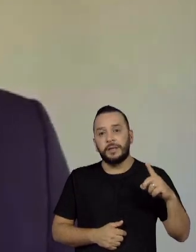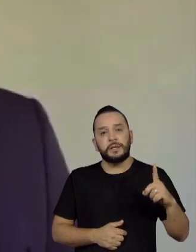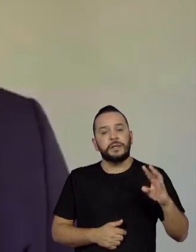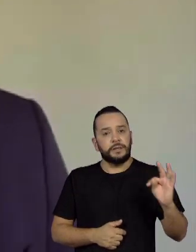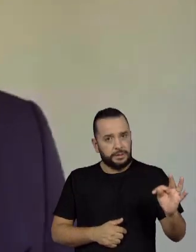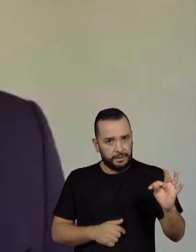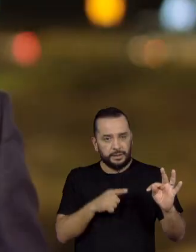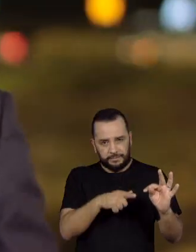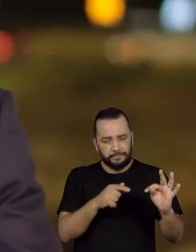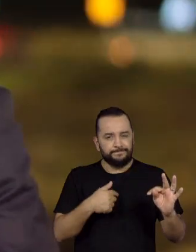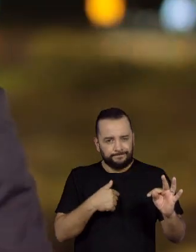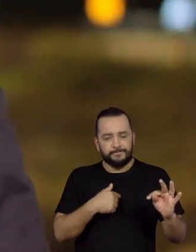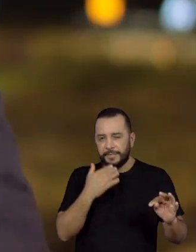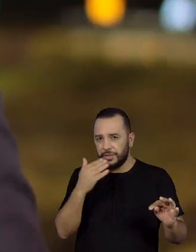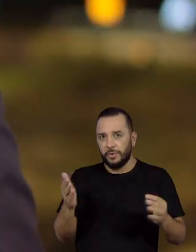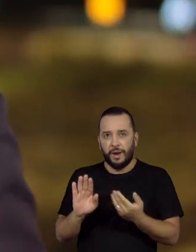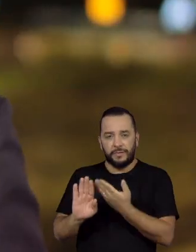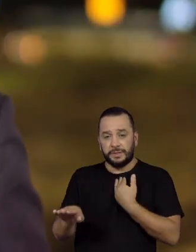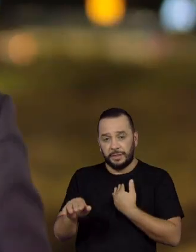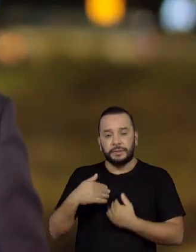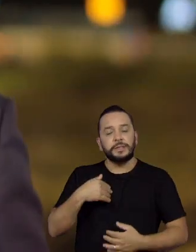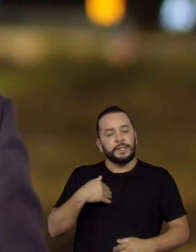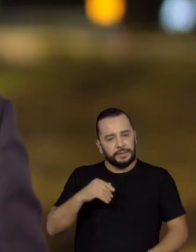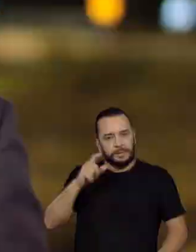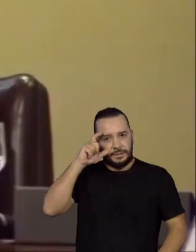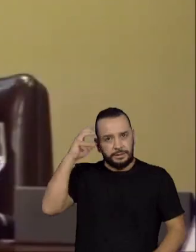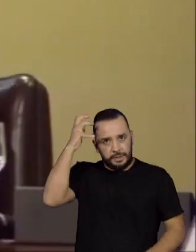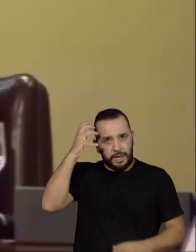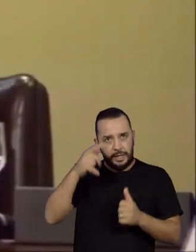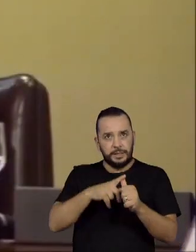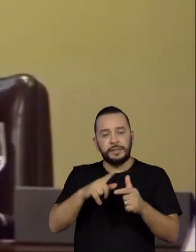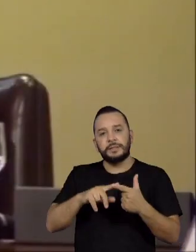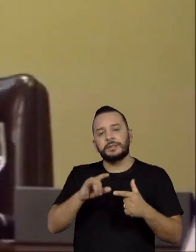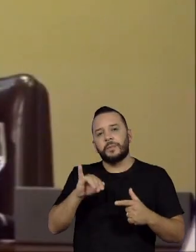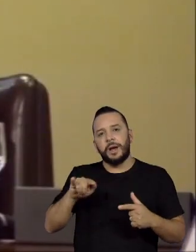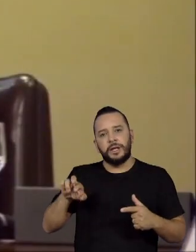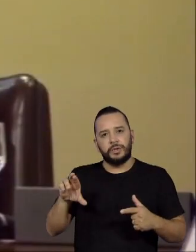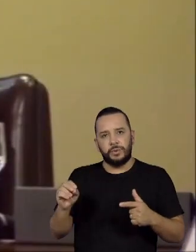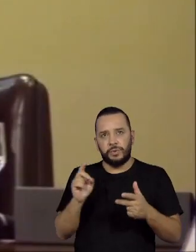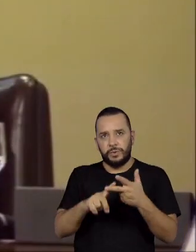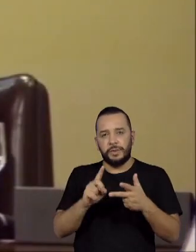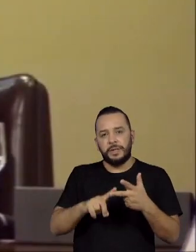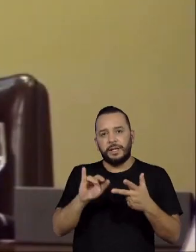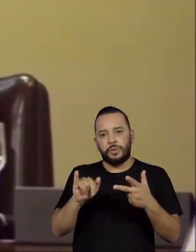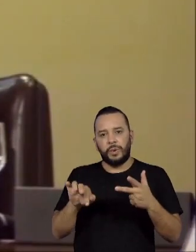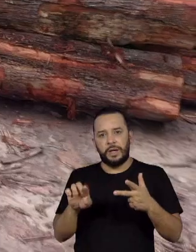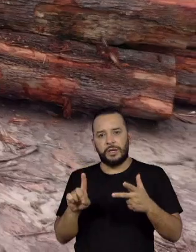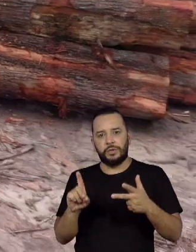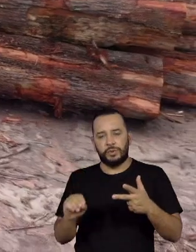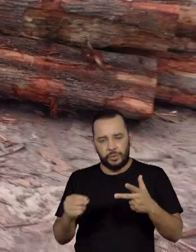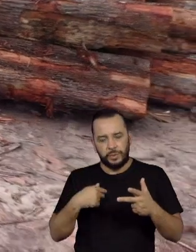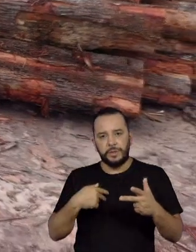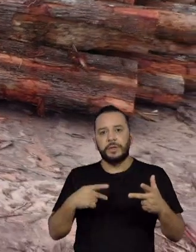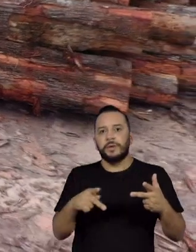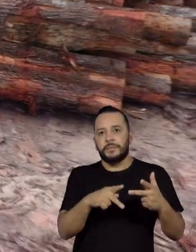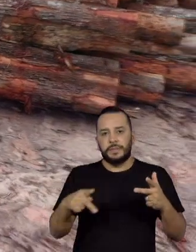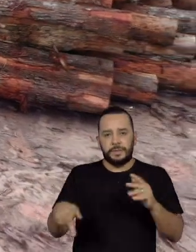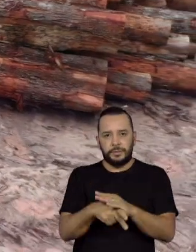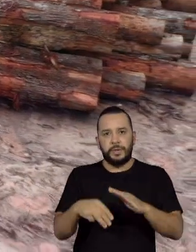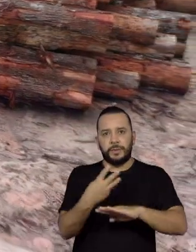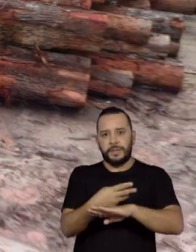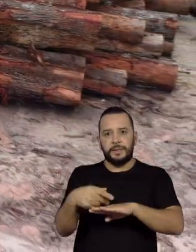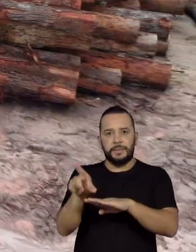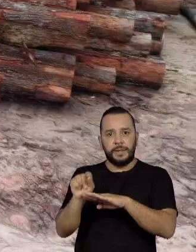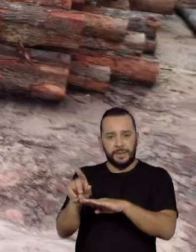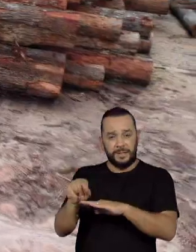de que Salles, o senador do PROS, Telmário Mota, e o presidente do IBAMA, Eduardo Bin, agiram para dificultar